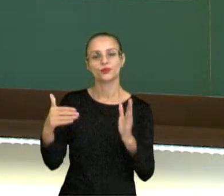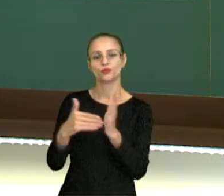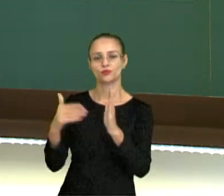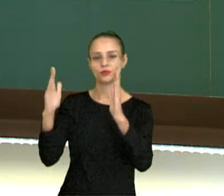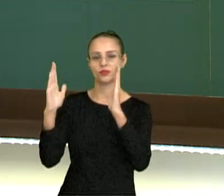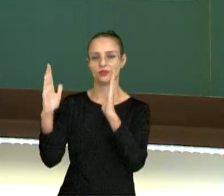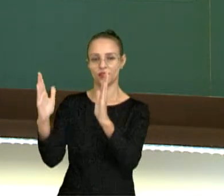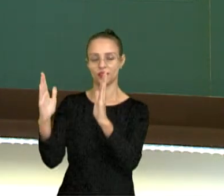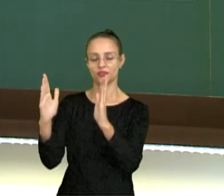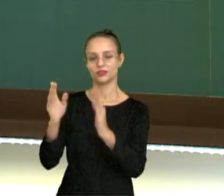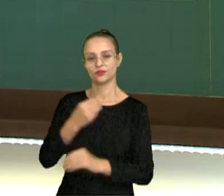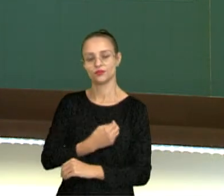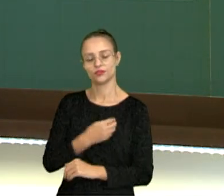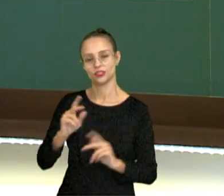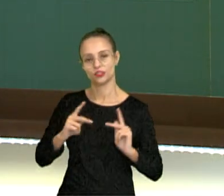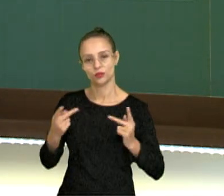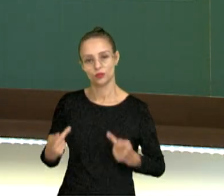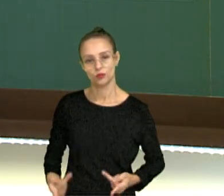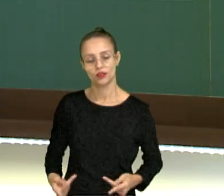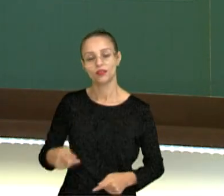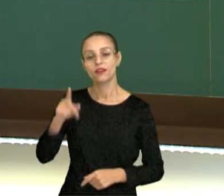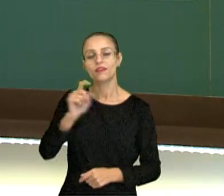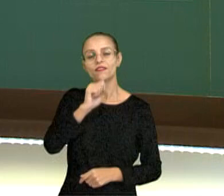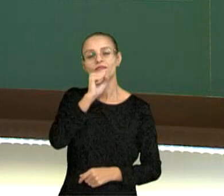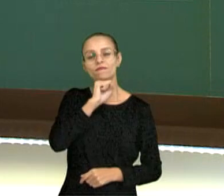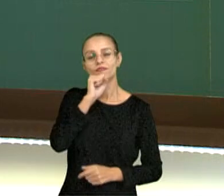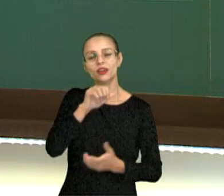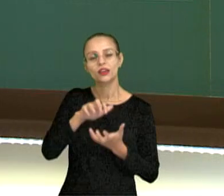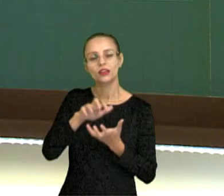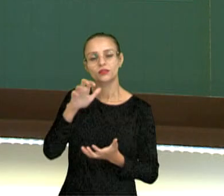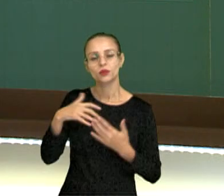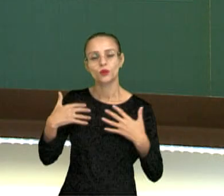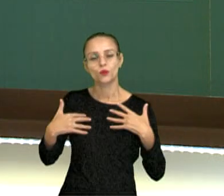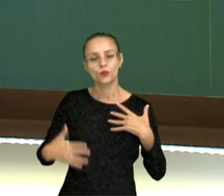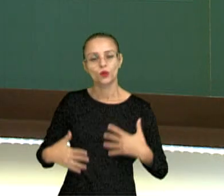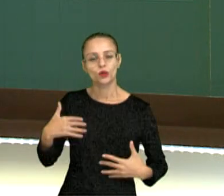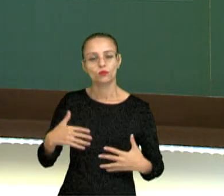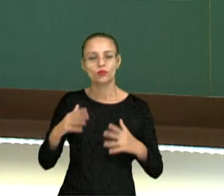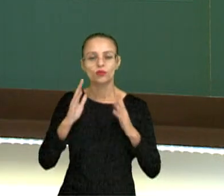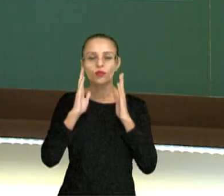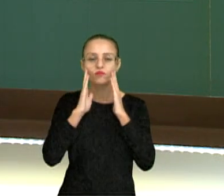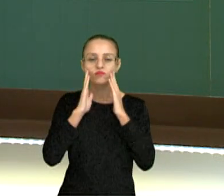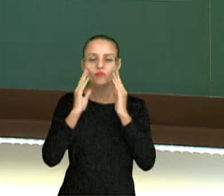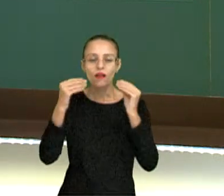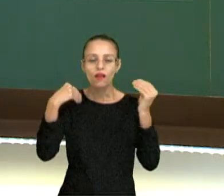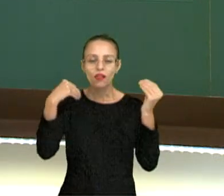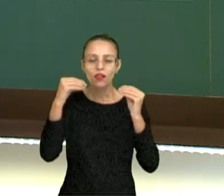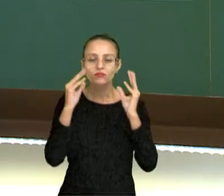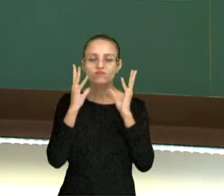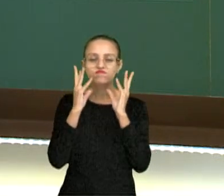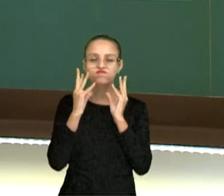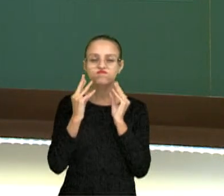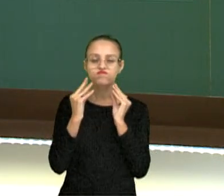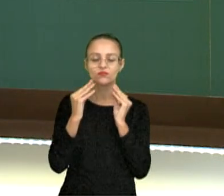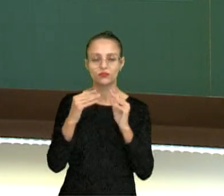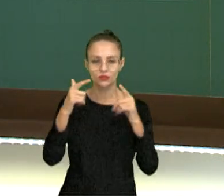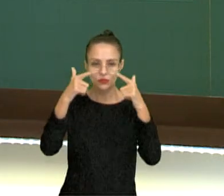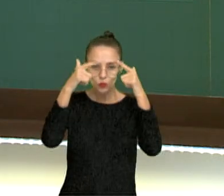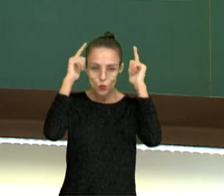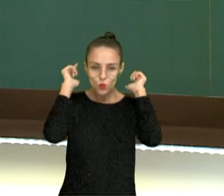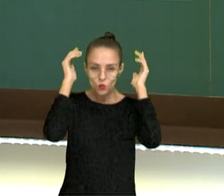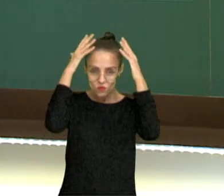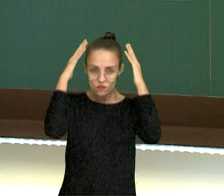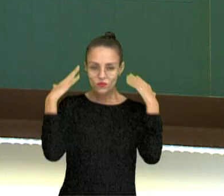vida humana é caracterizada pelo envelhecimento do corpo. A pele perde a sua elasticidade e os cabelos ficam